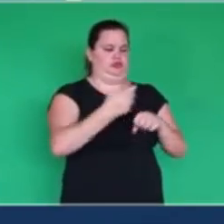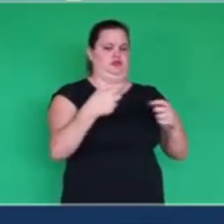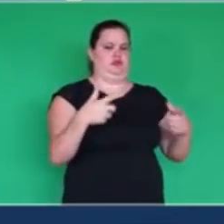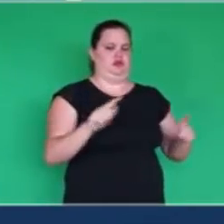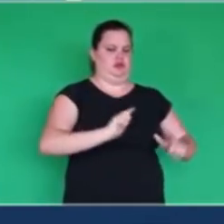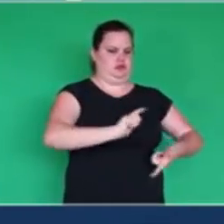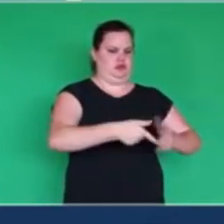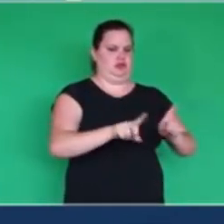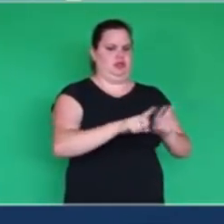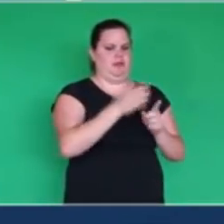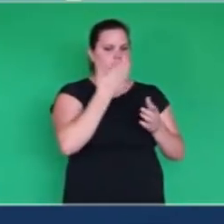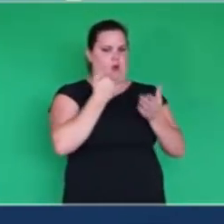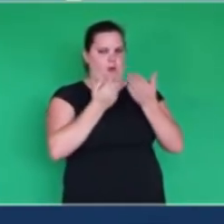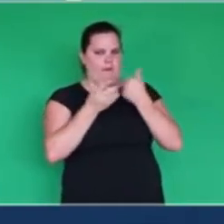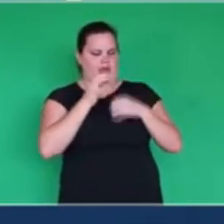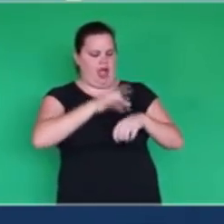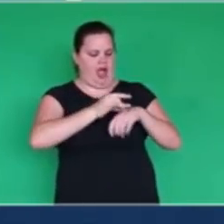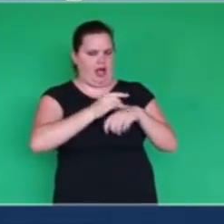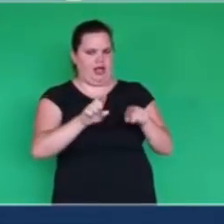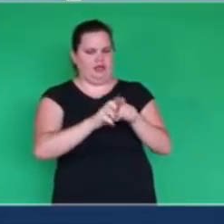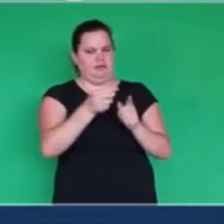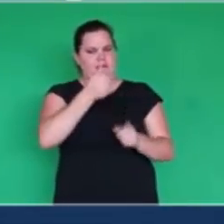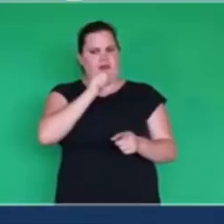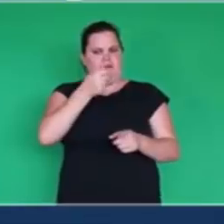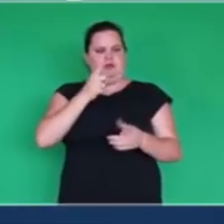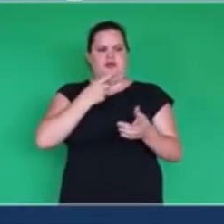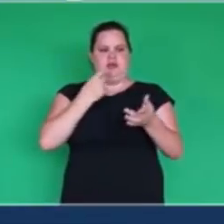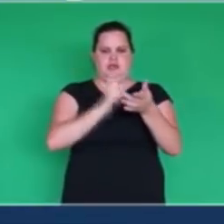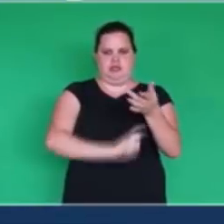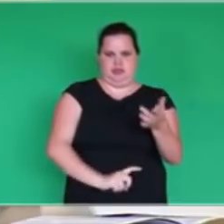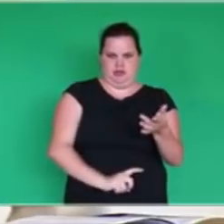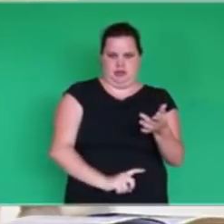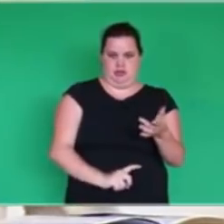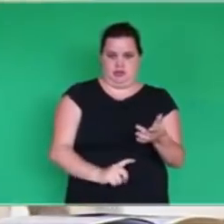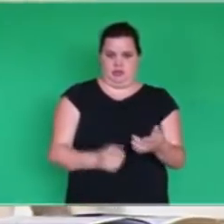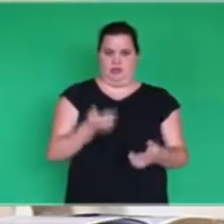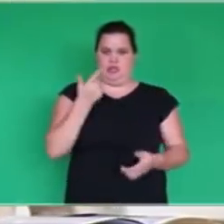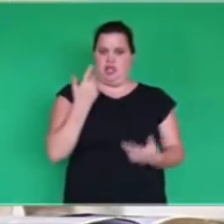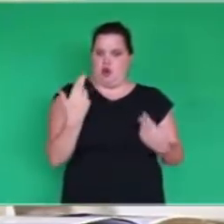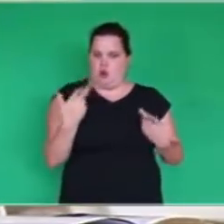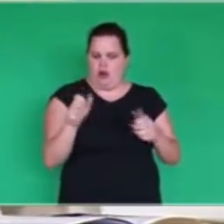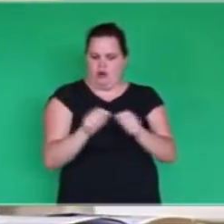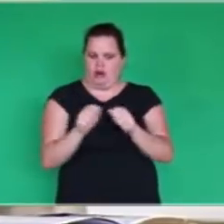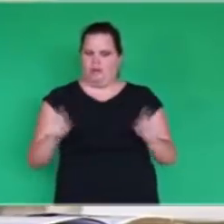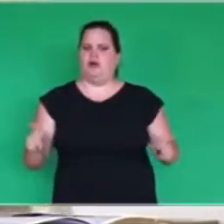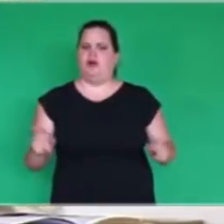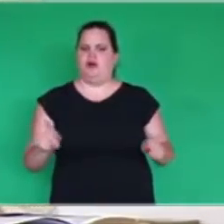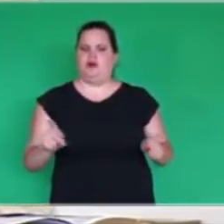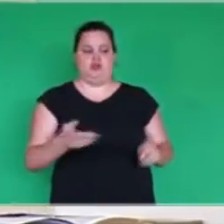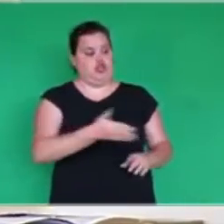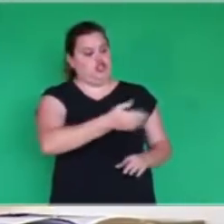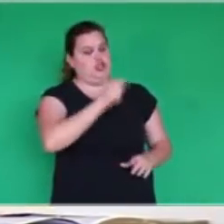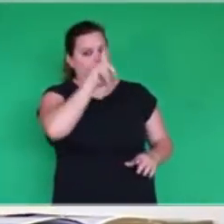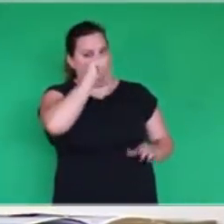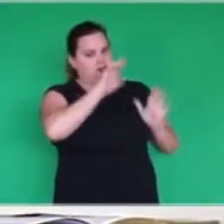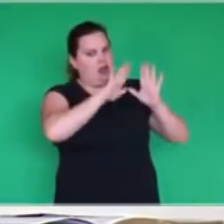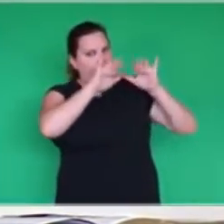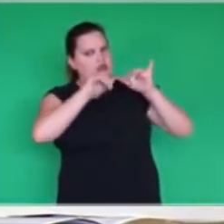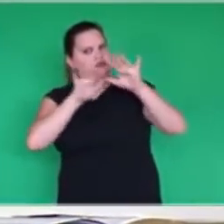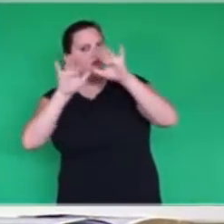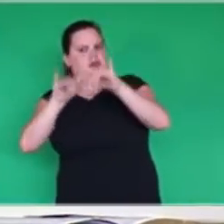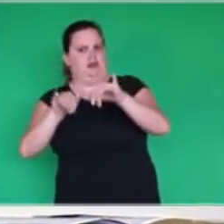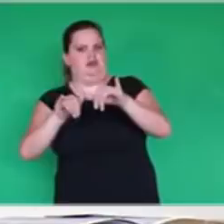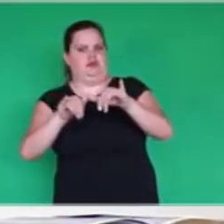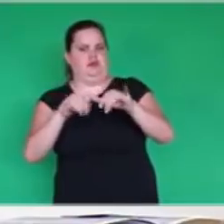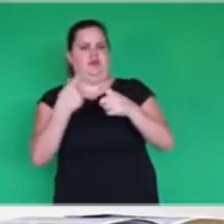carne e bebei o sangue. Chamando outra vez, as aves do céu, o mesmo banquete de Deus. Os irmãos estão vendo? Lá no Apocalipse está profetizado